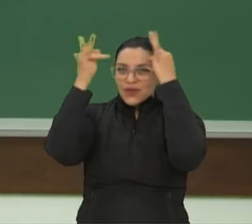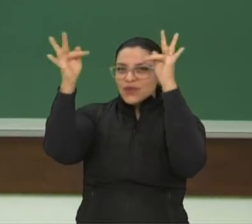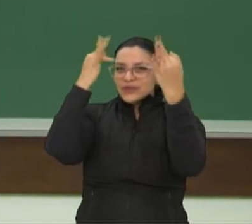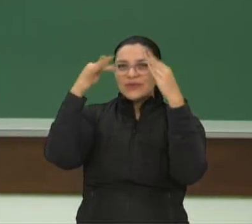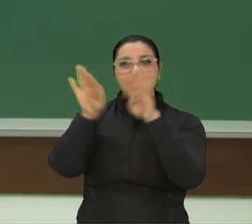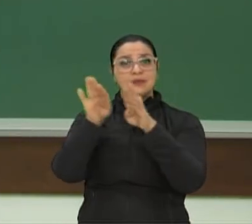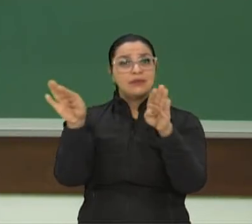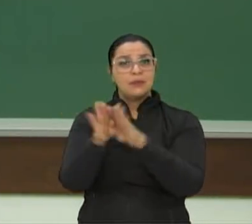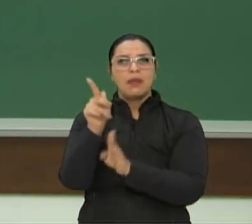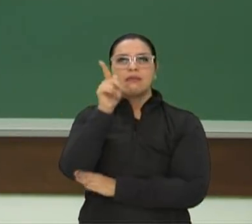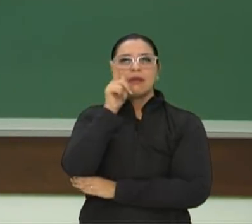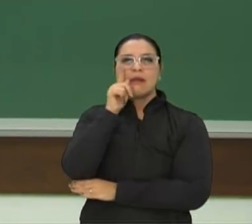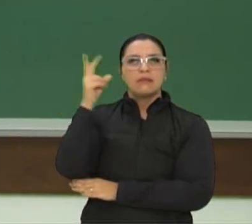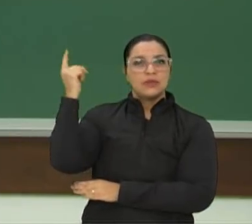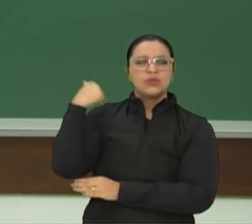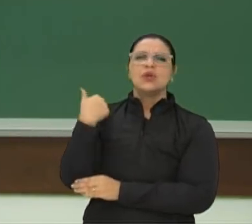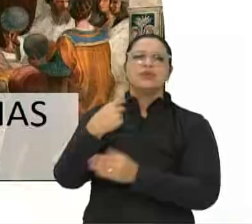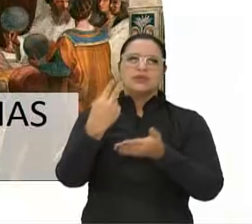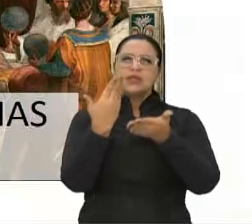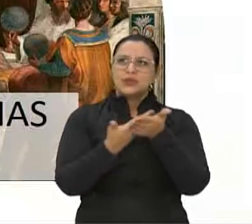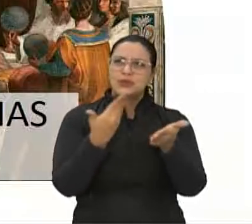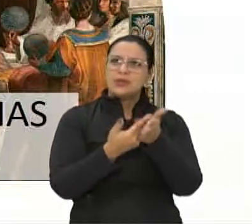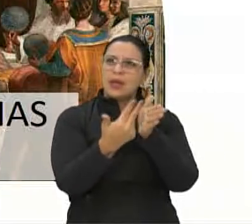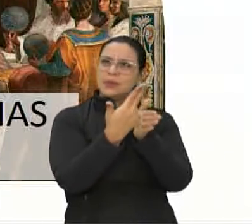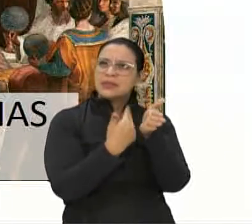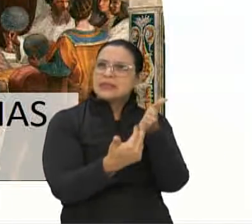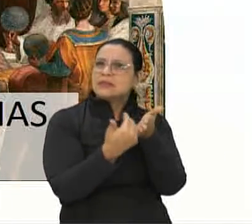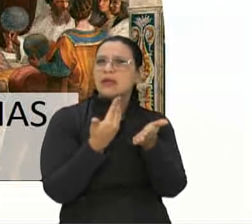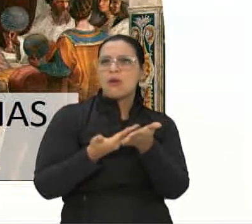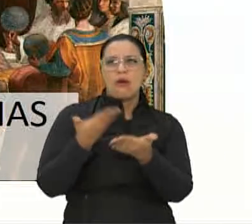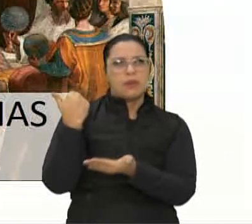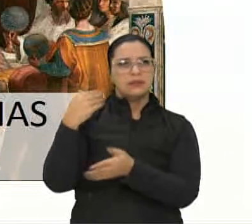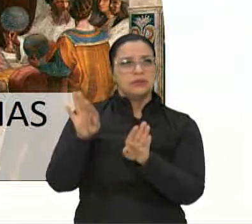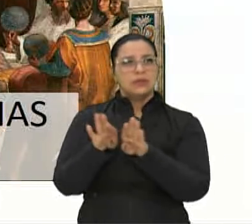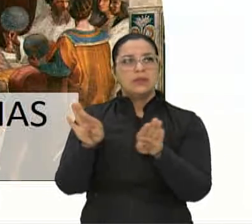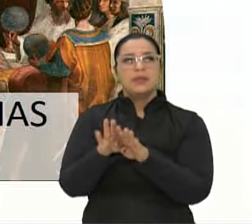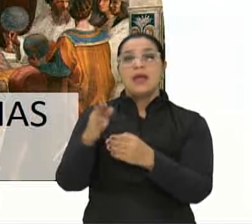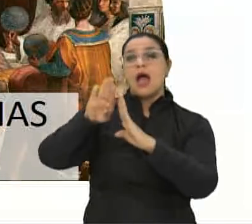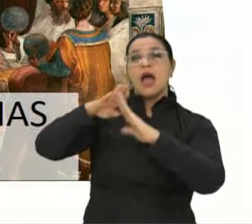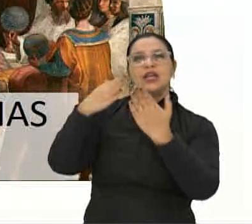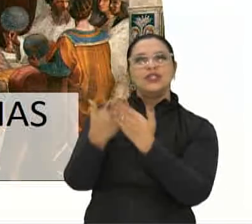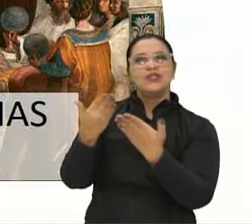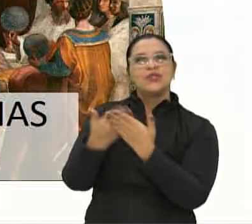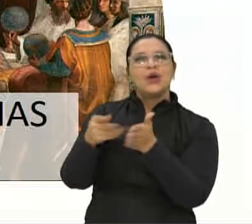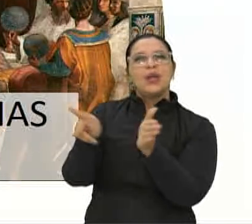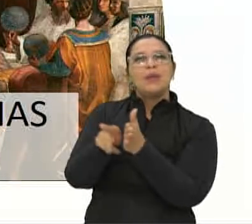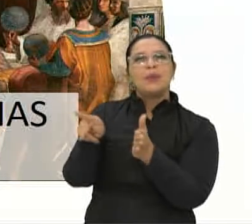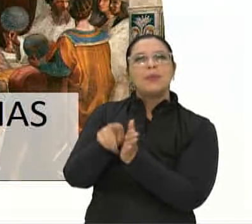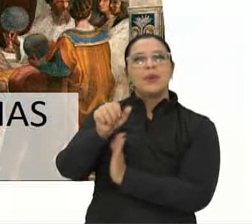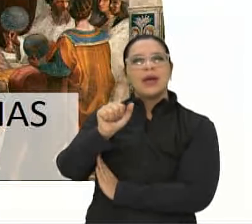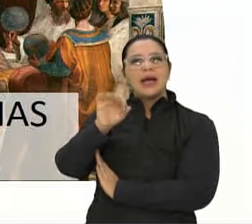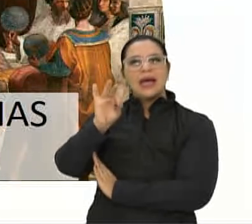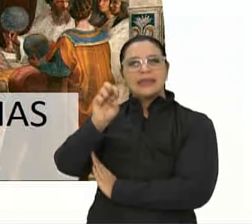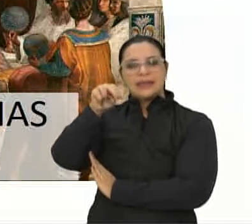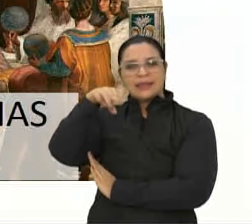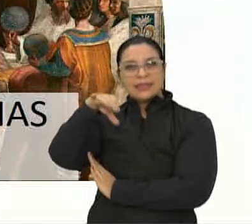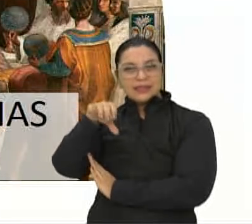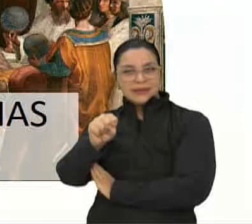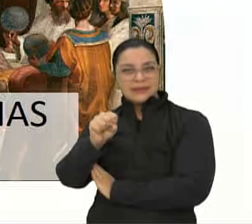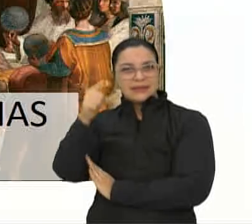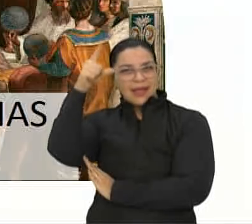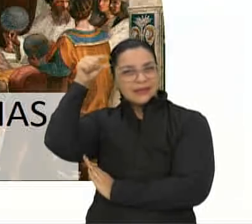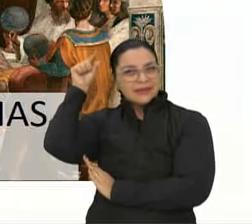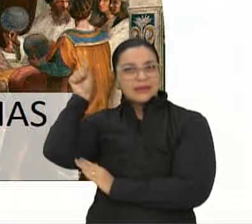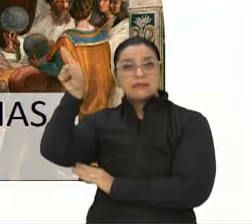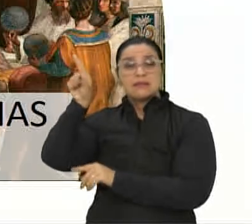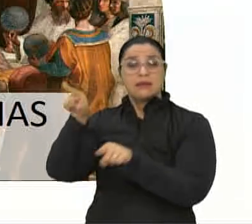essa obra bem famosa, trabalhamos ela aqui já em outras aulas, né? Que é a Escola de Atenas, do Rafael, onde lá no meio dela a gente